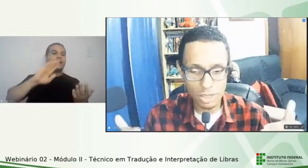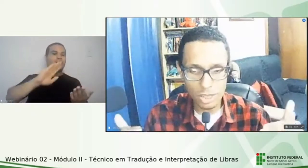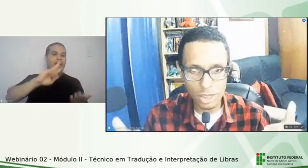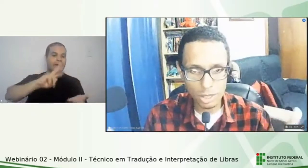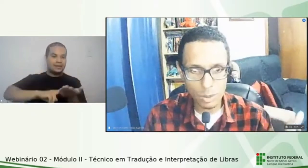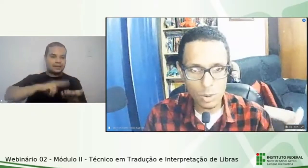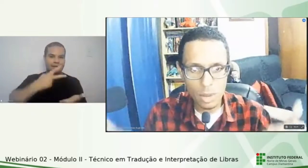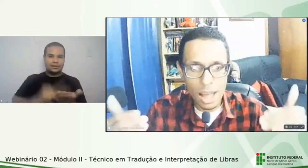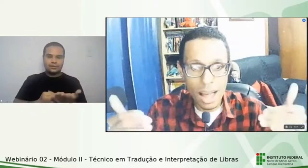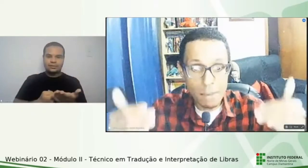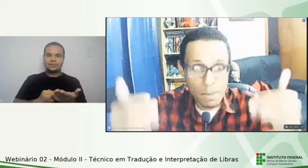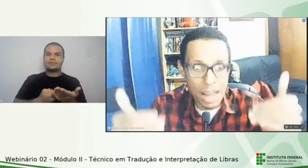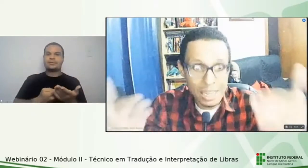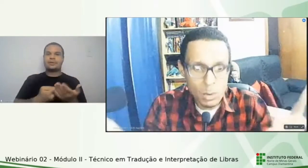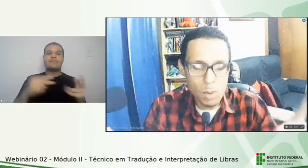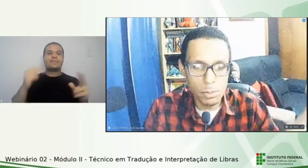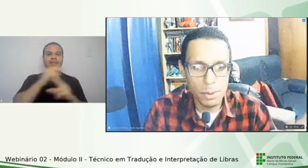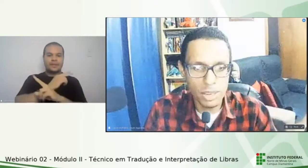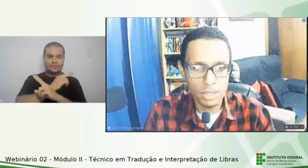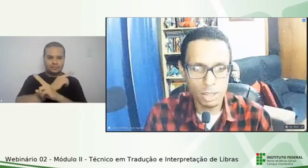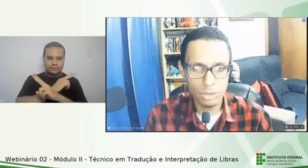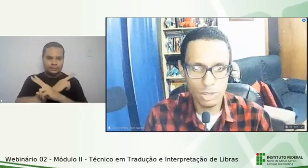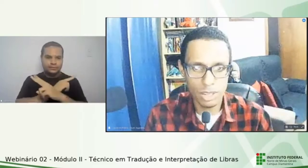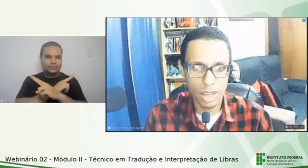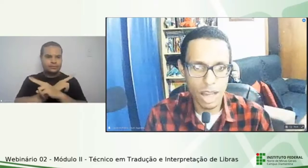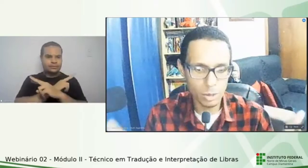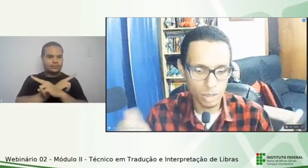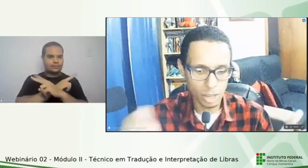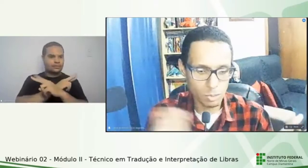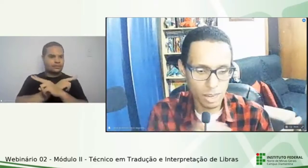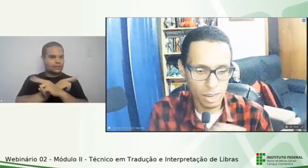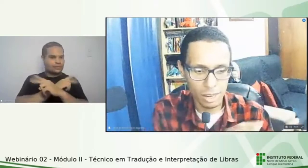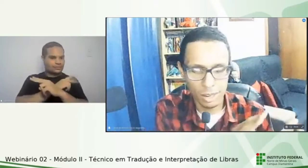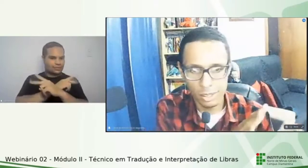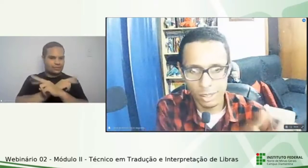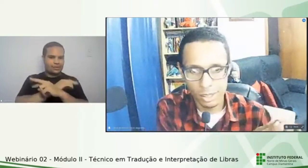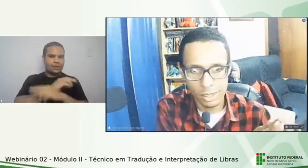propriamente dito, a língua propriamente traduzida. Ah, eu tenho